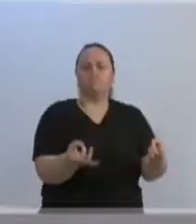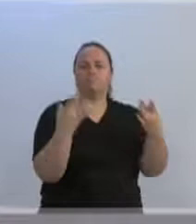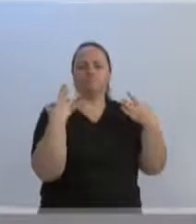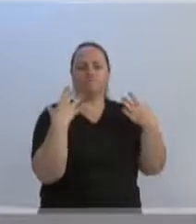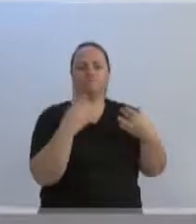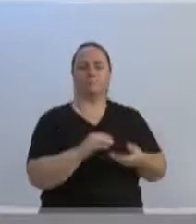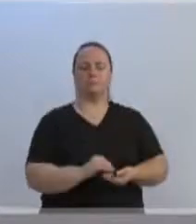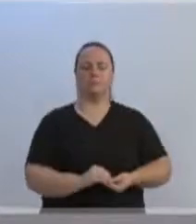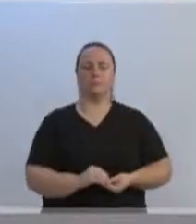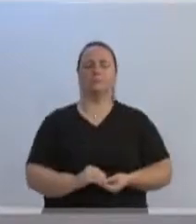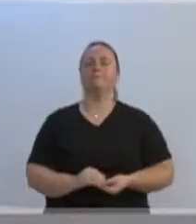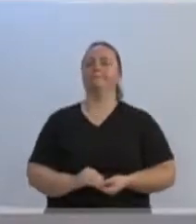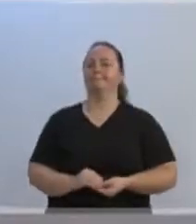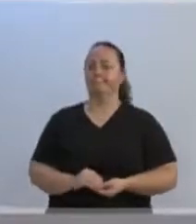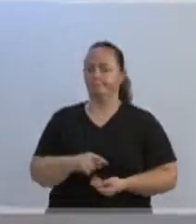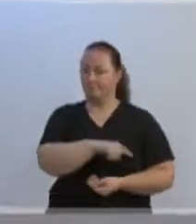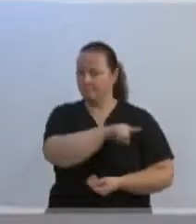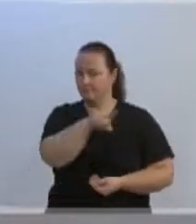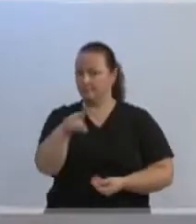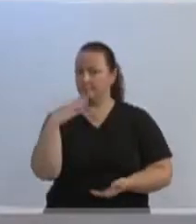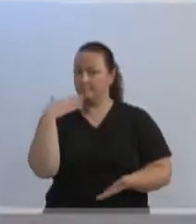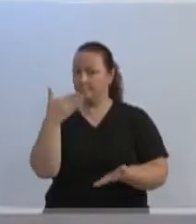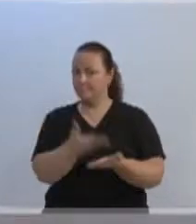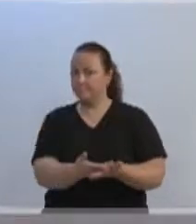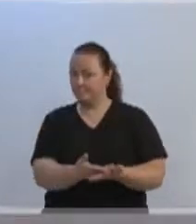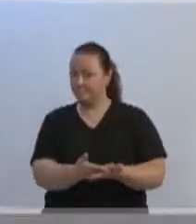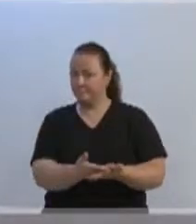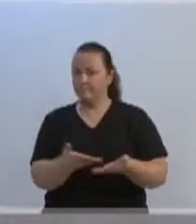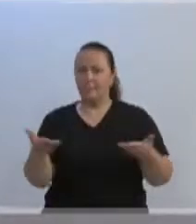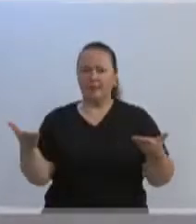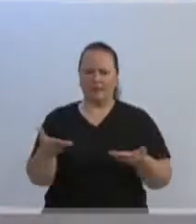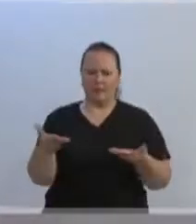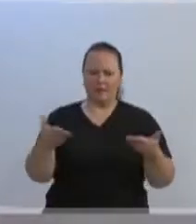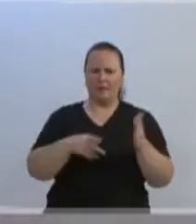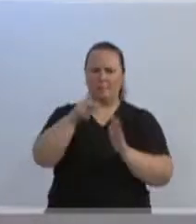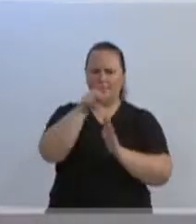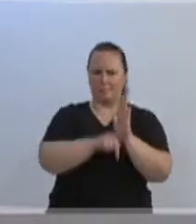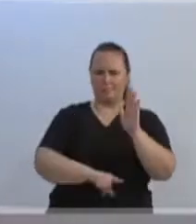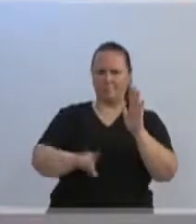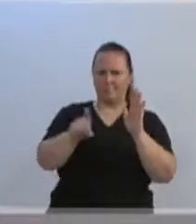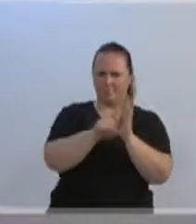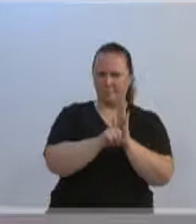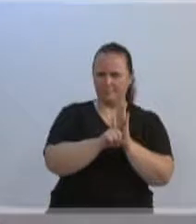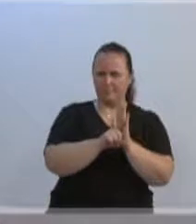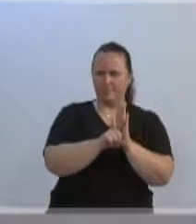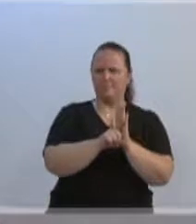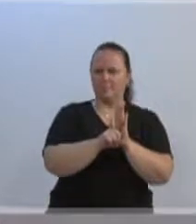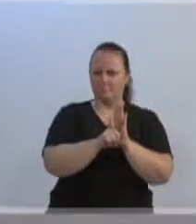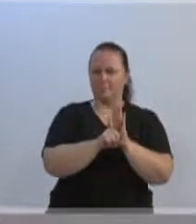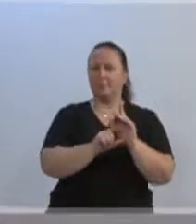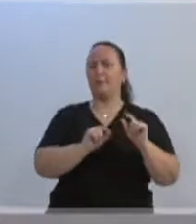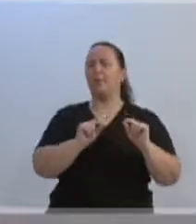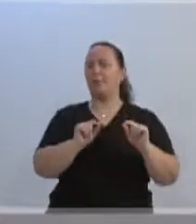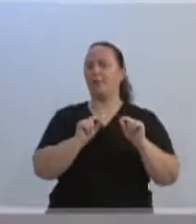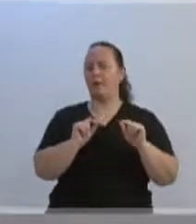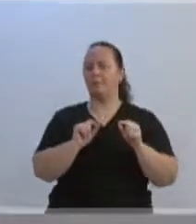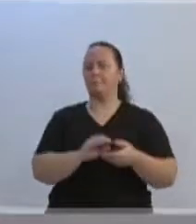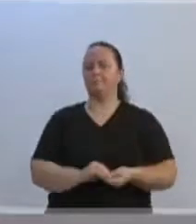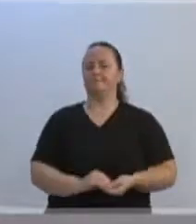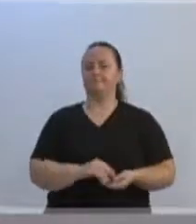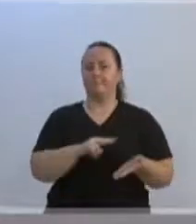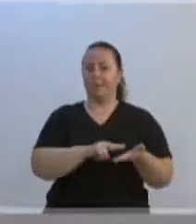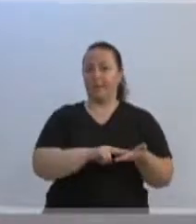e para o senhor dos senhores agora vem o projeto de lei do governo que quer beneficiar